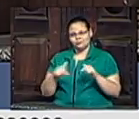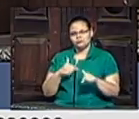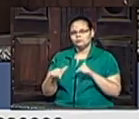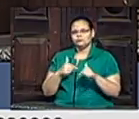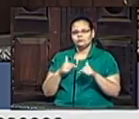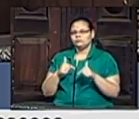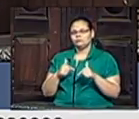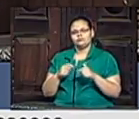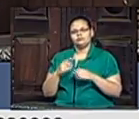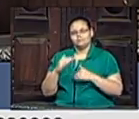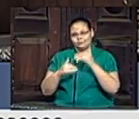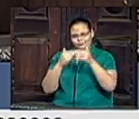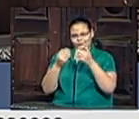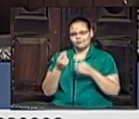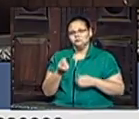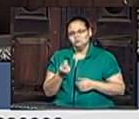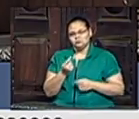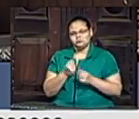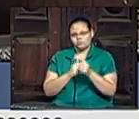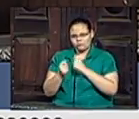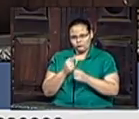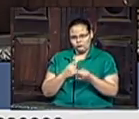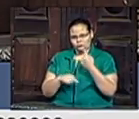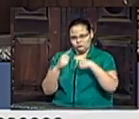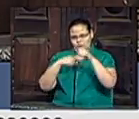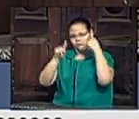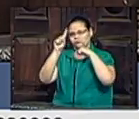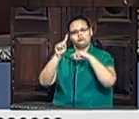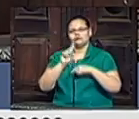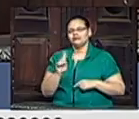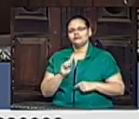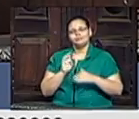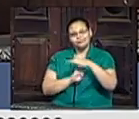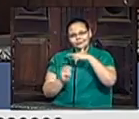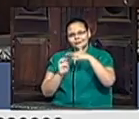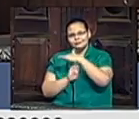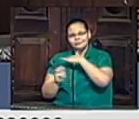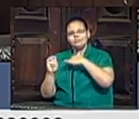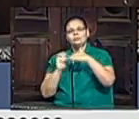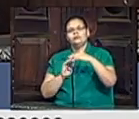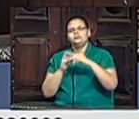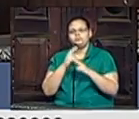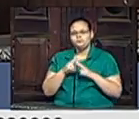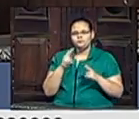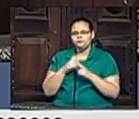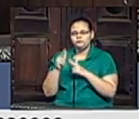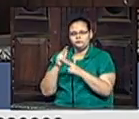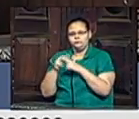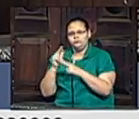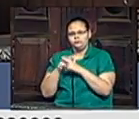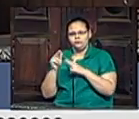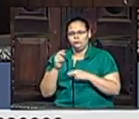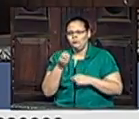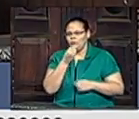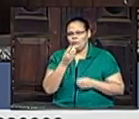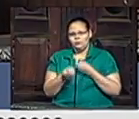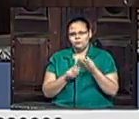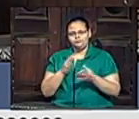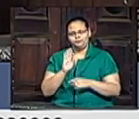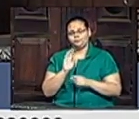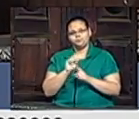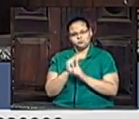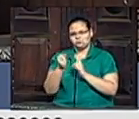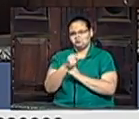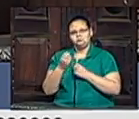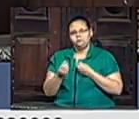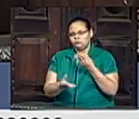econômico? Não! Tudo indica que tem empresas de fachada. Tudo indica que tem empresas que não deu nenhum benefício à sociedade e